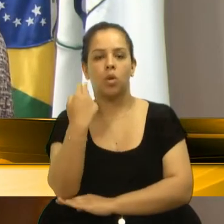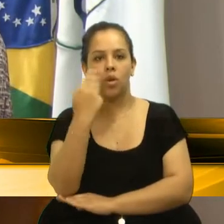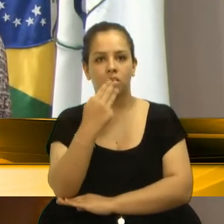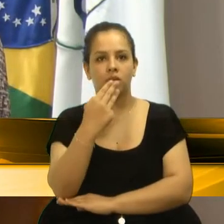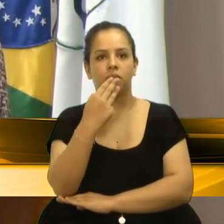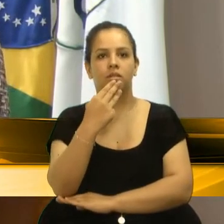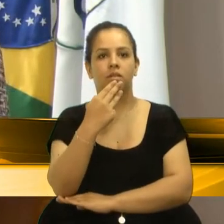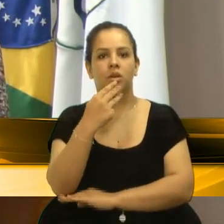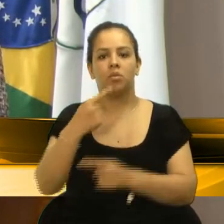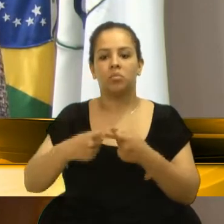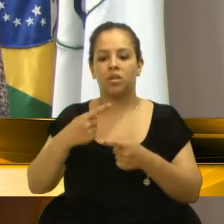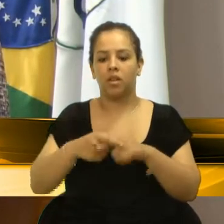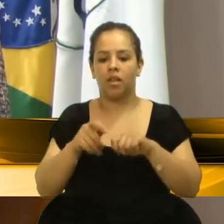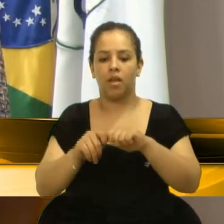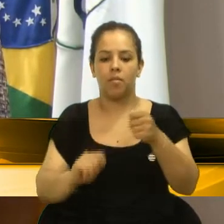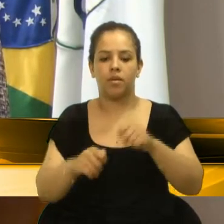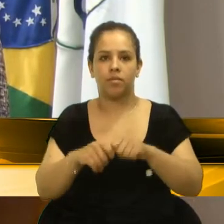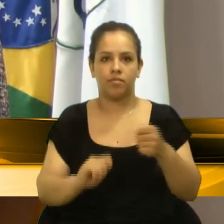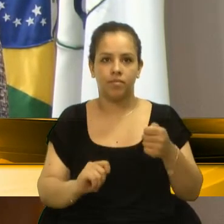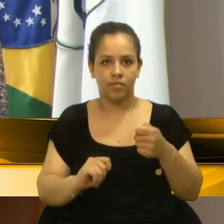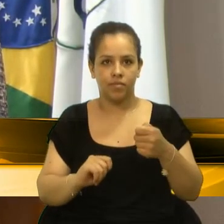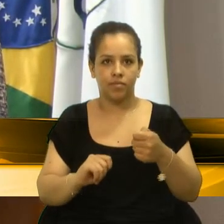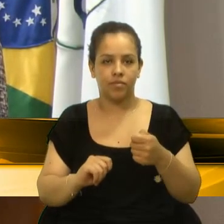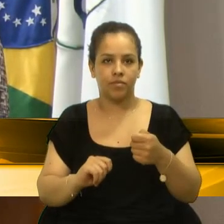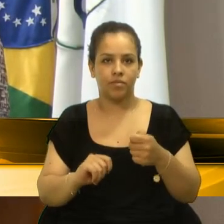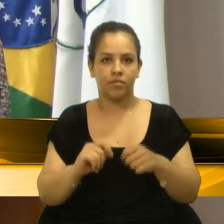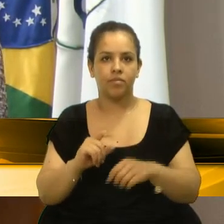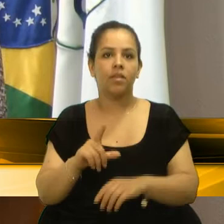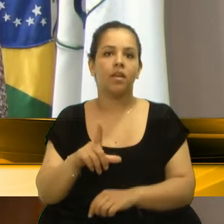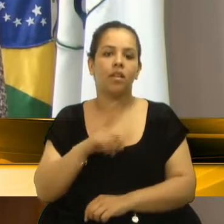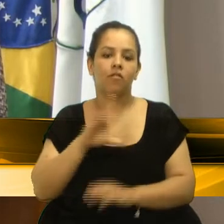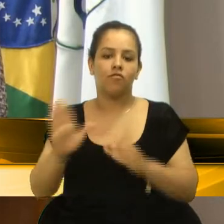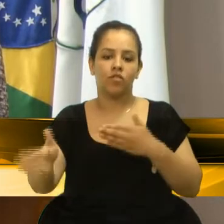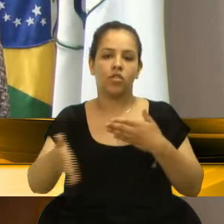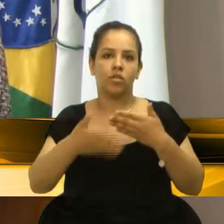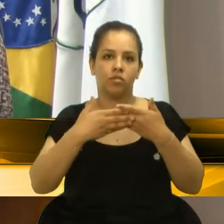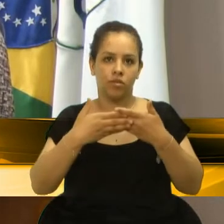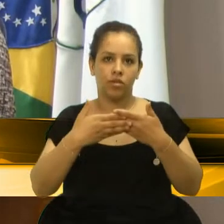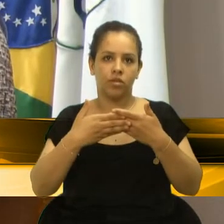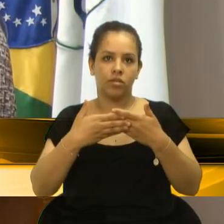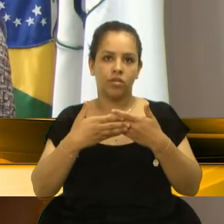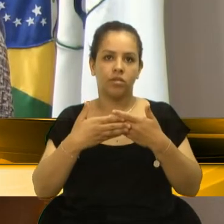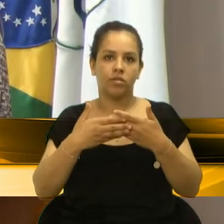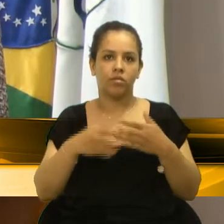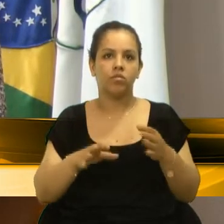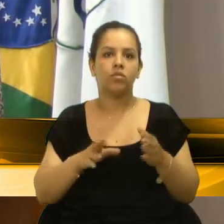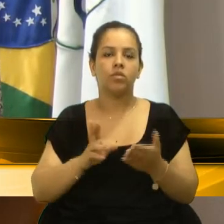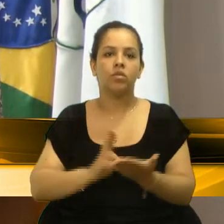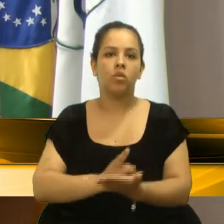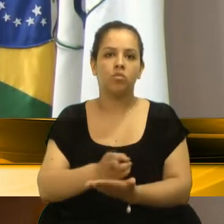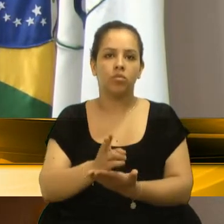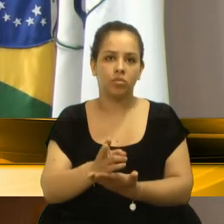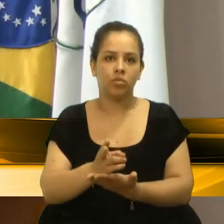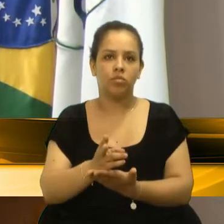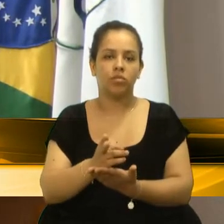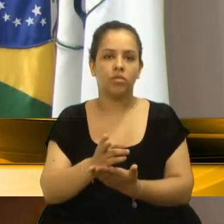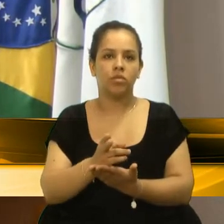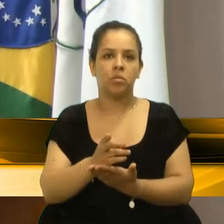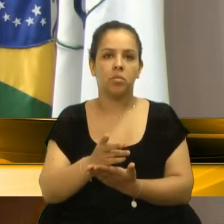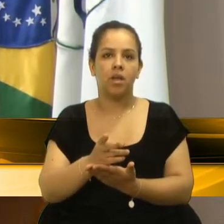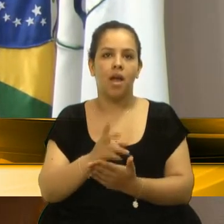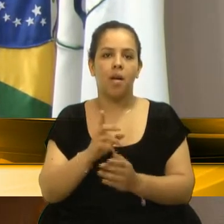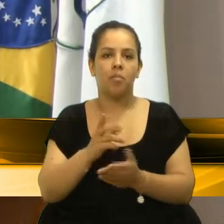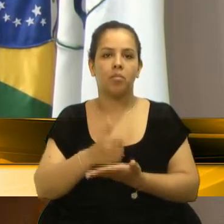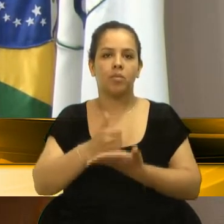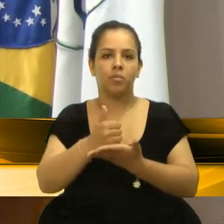cair. Com o seu respectivo fechamento e consequente plano de contingência para atendimento da população